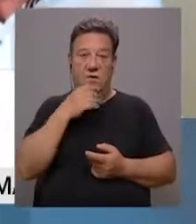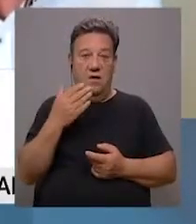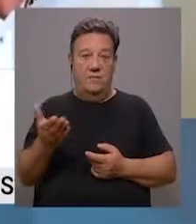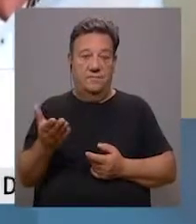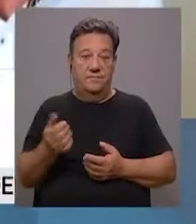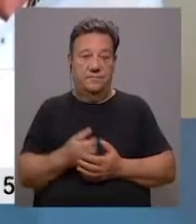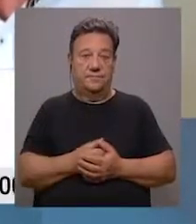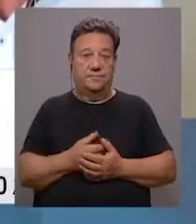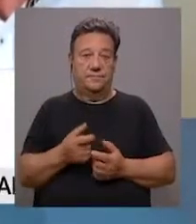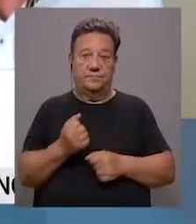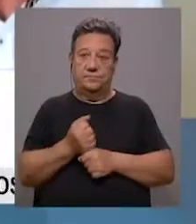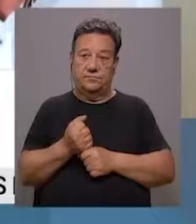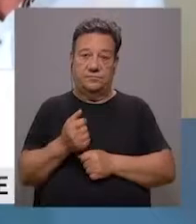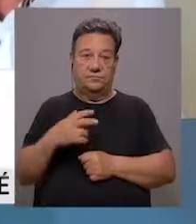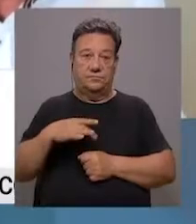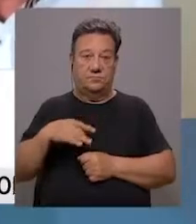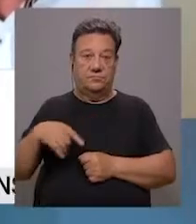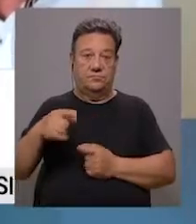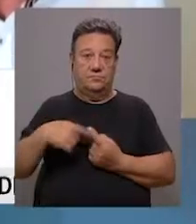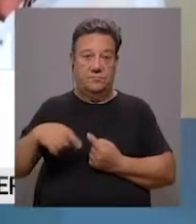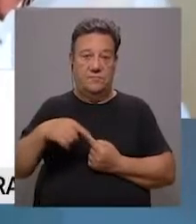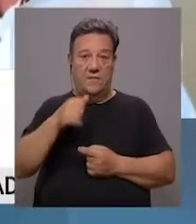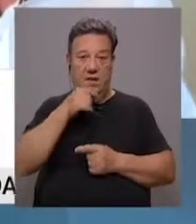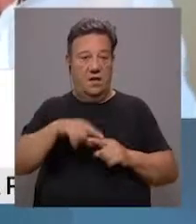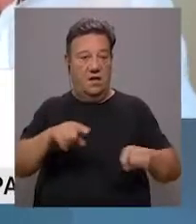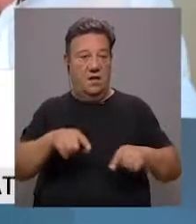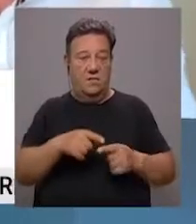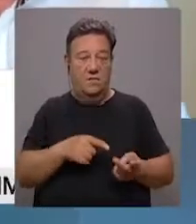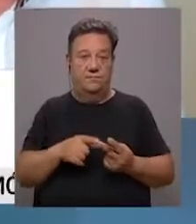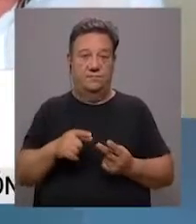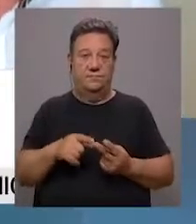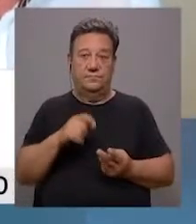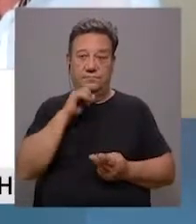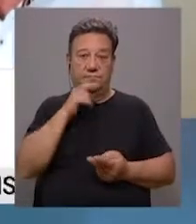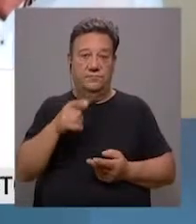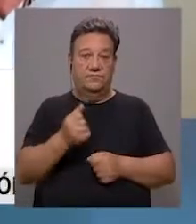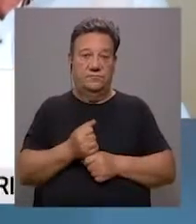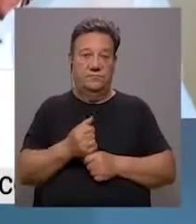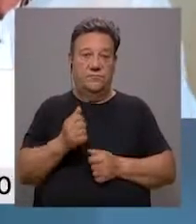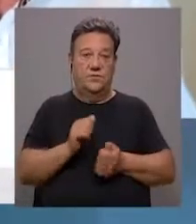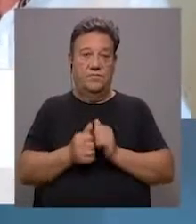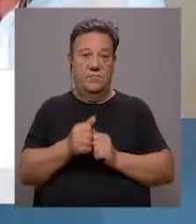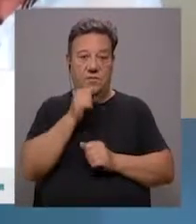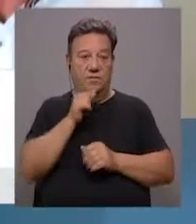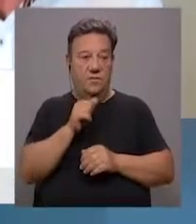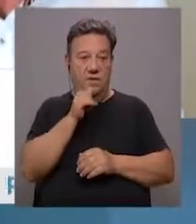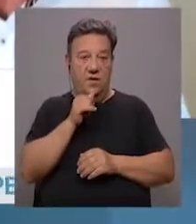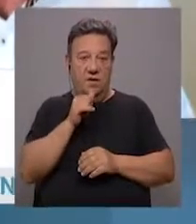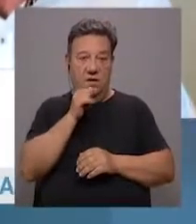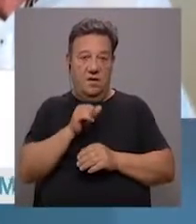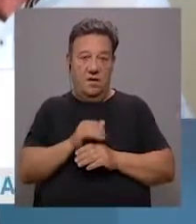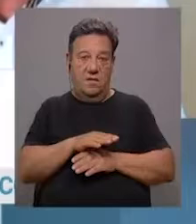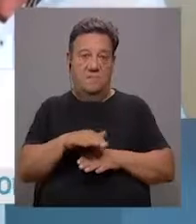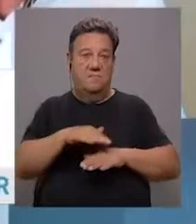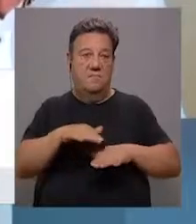de fazerem passeios à volta da lagoa, com a possibilidade de fazerem desportos náuticos, de fazerem praia,